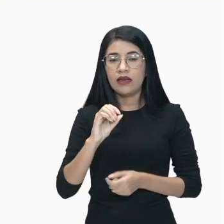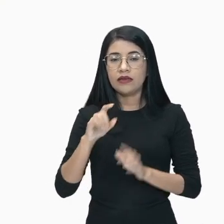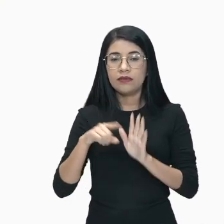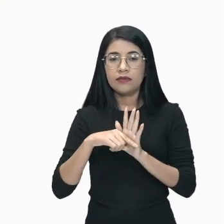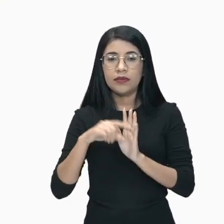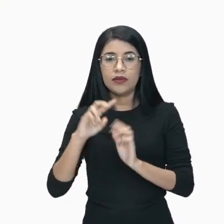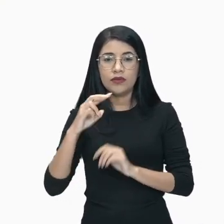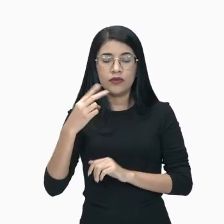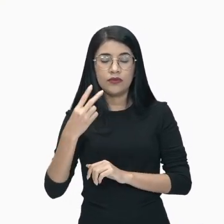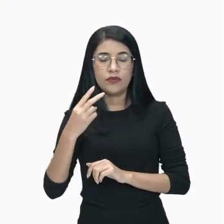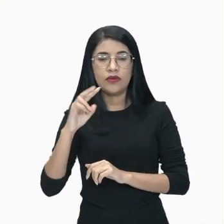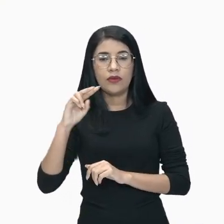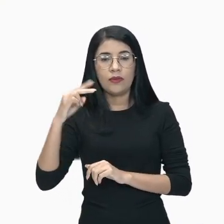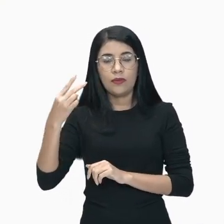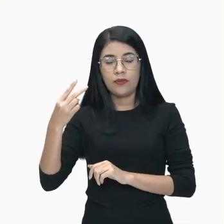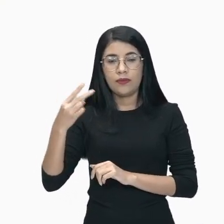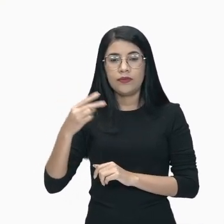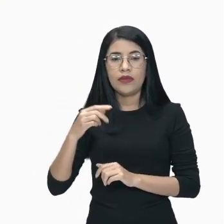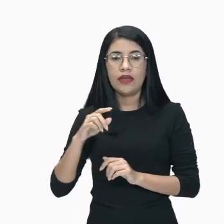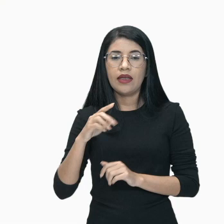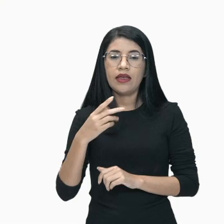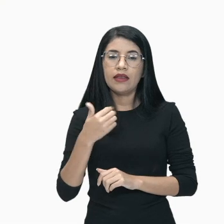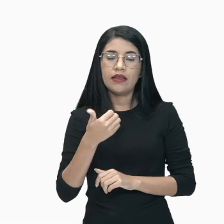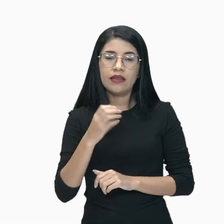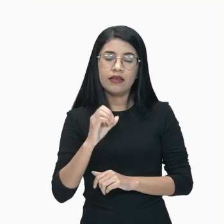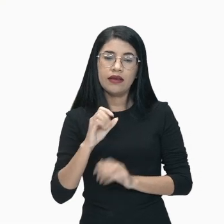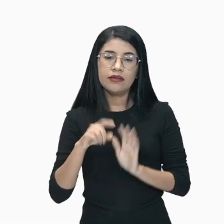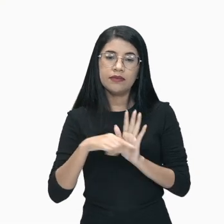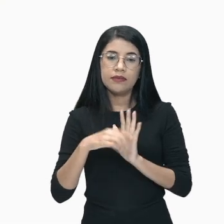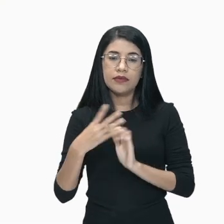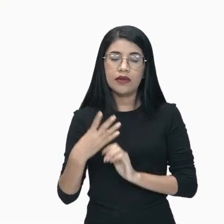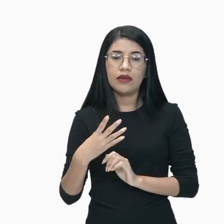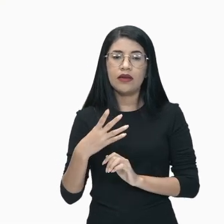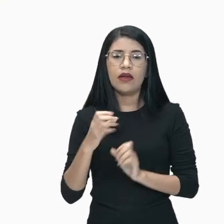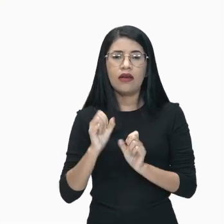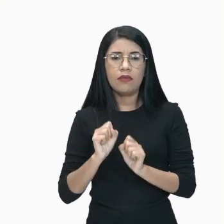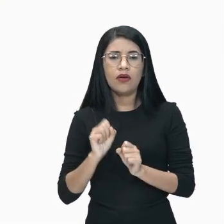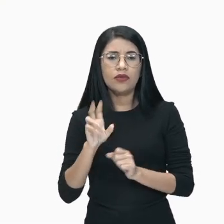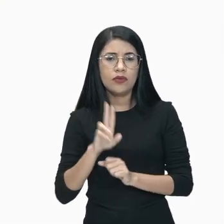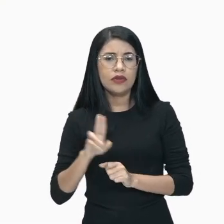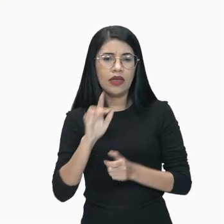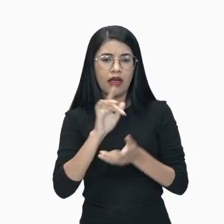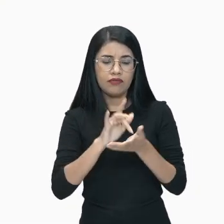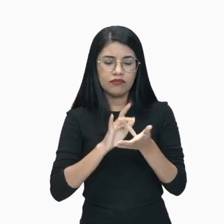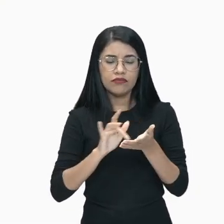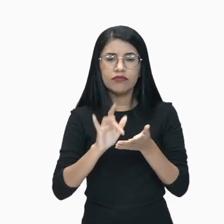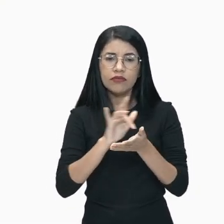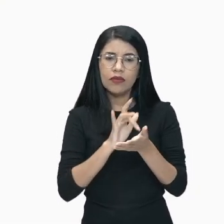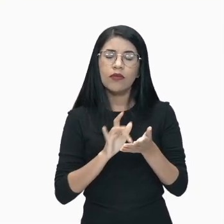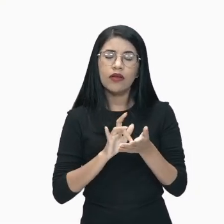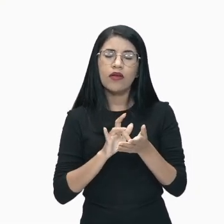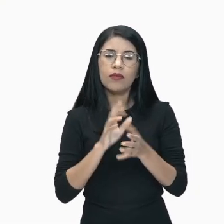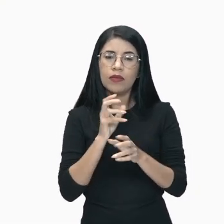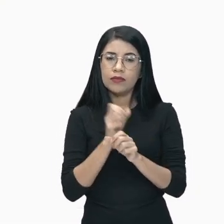4. Agora eu faço a divisão, você pode conferir na sua calculadora, que